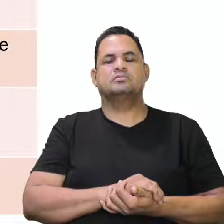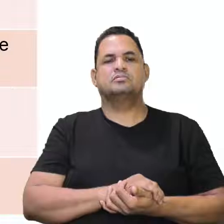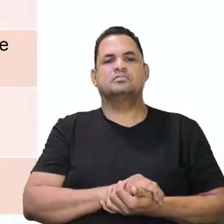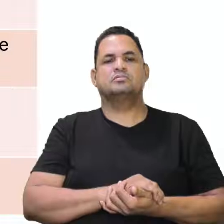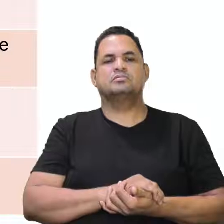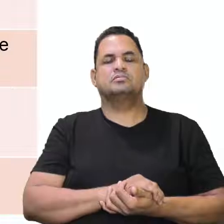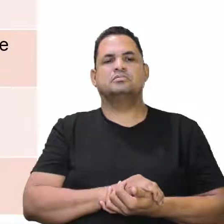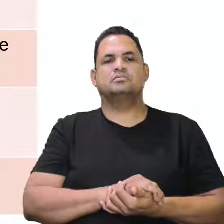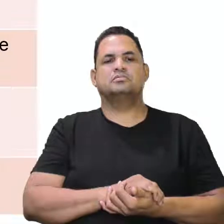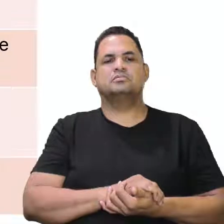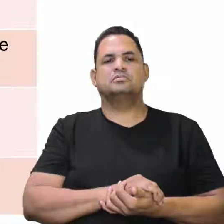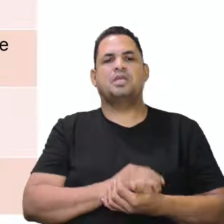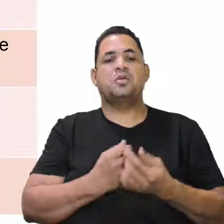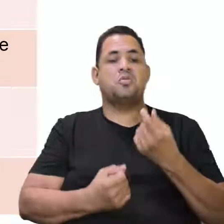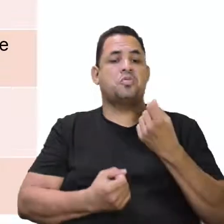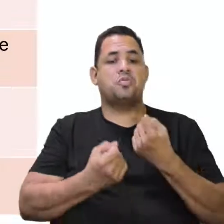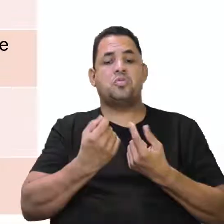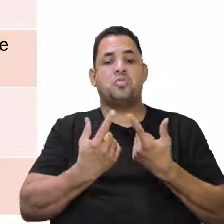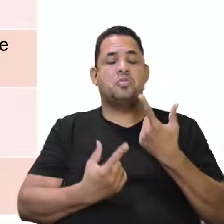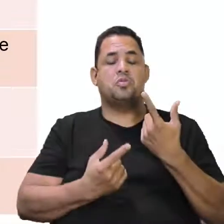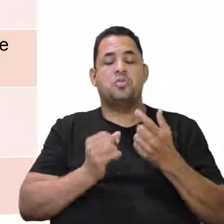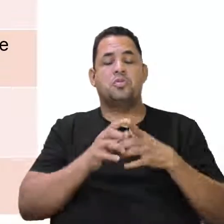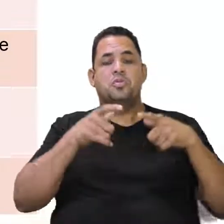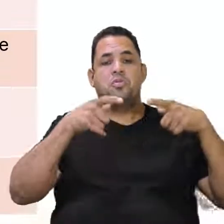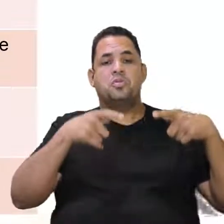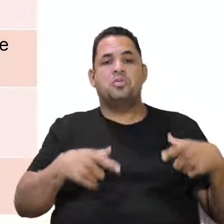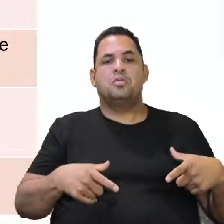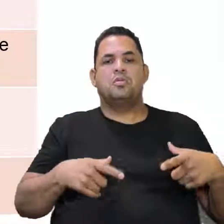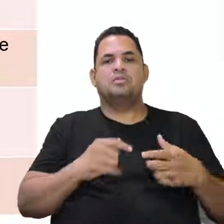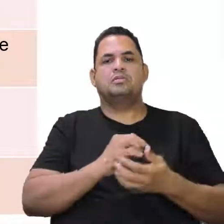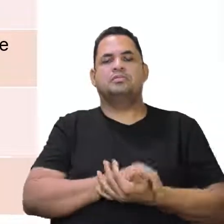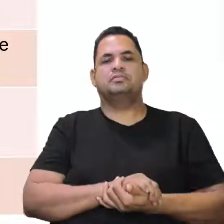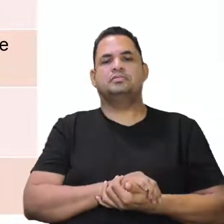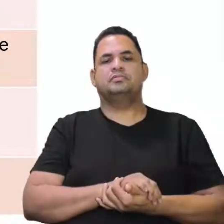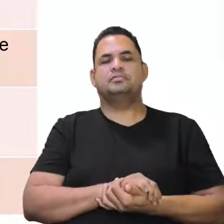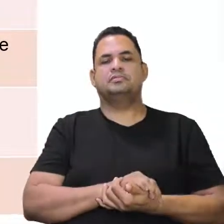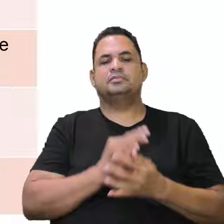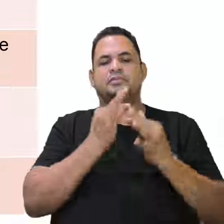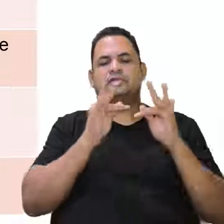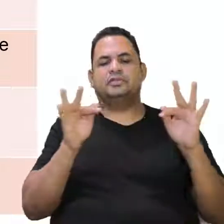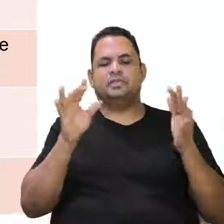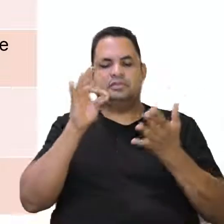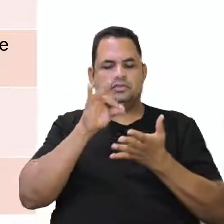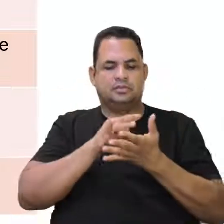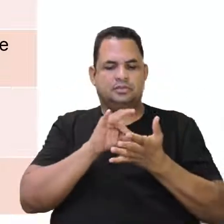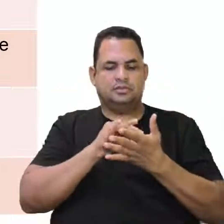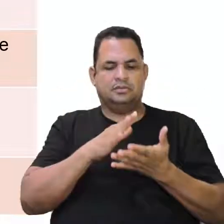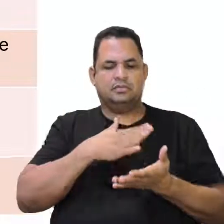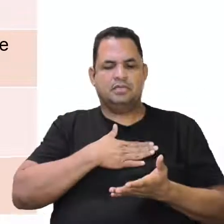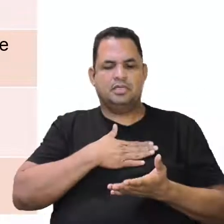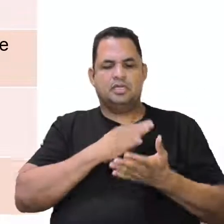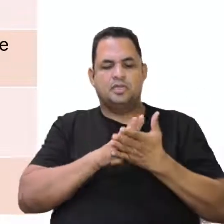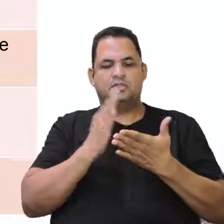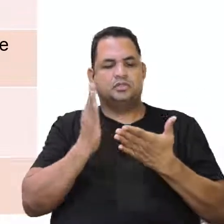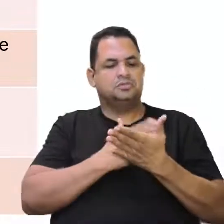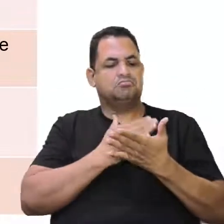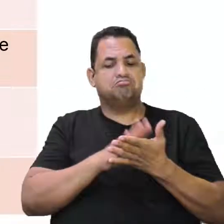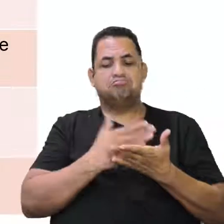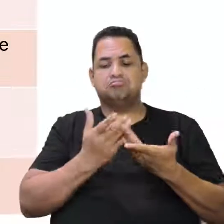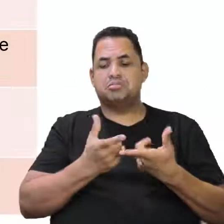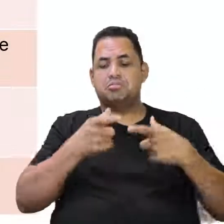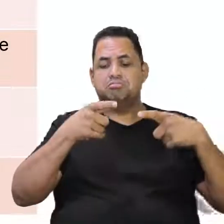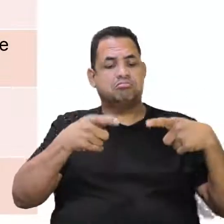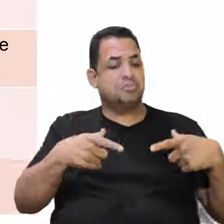algum lugar, certo? My books are somewhere here, uma frase afirmativa. Meus livros estão em algum lugar por